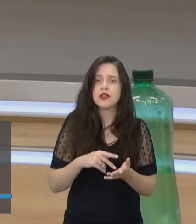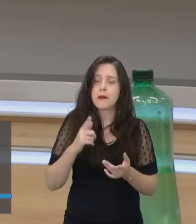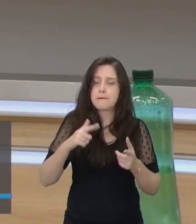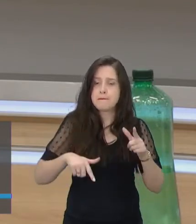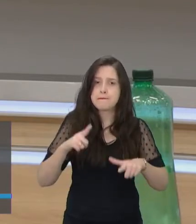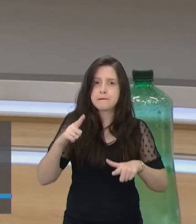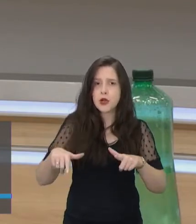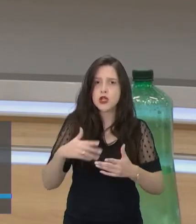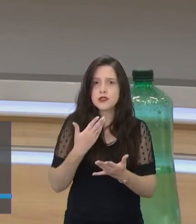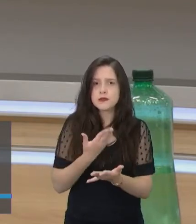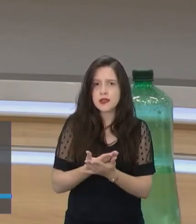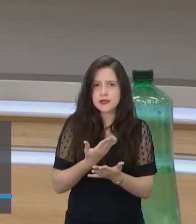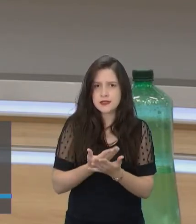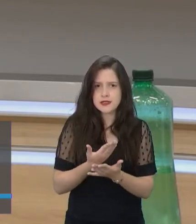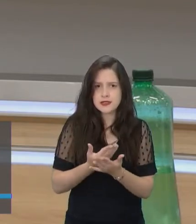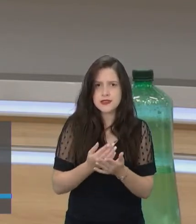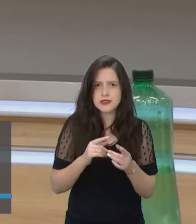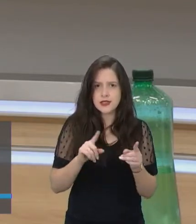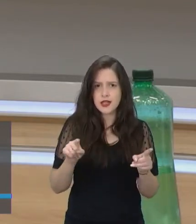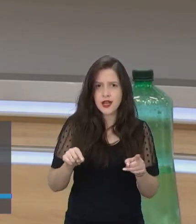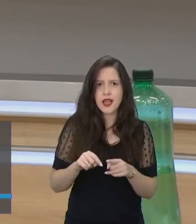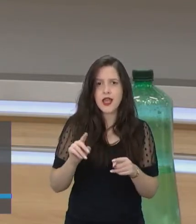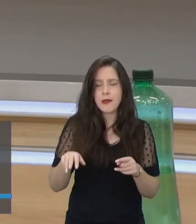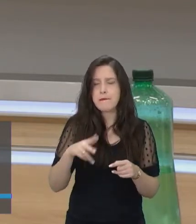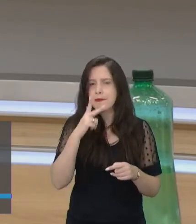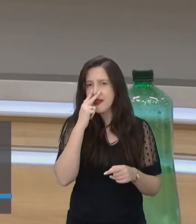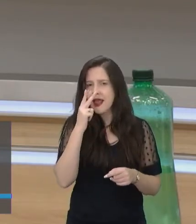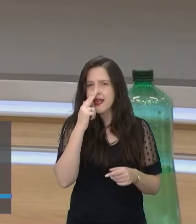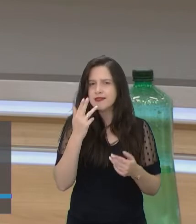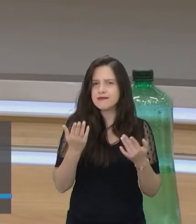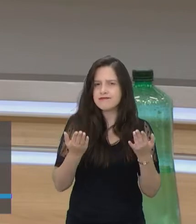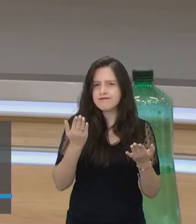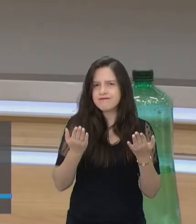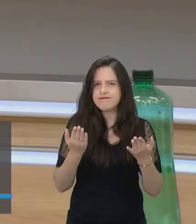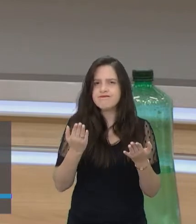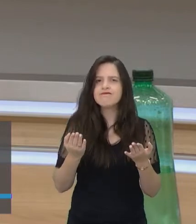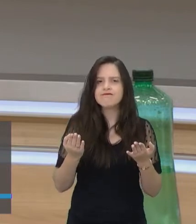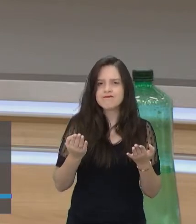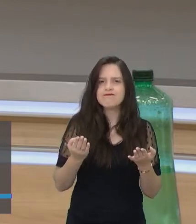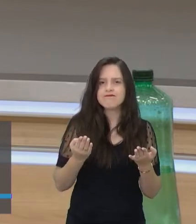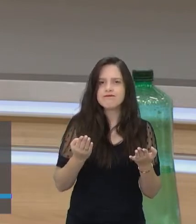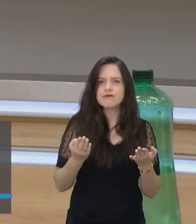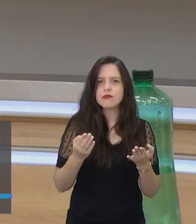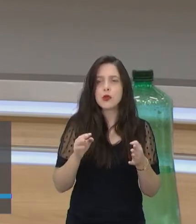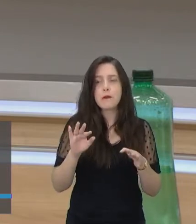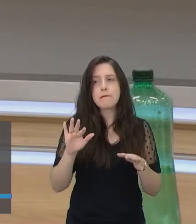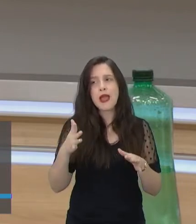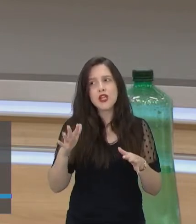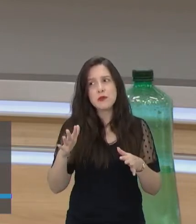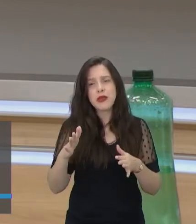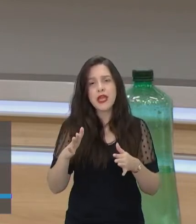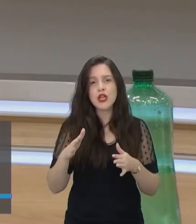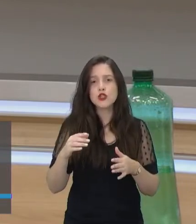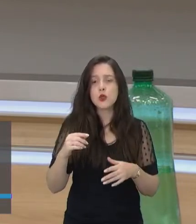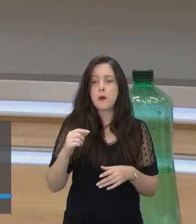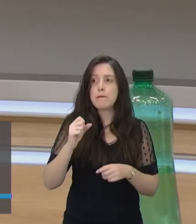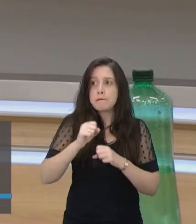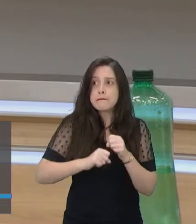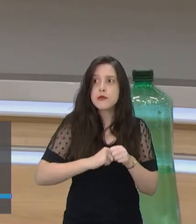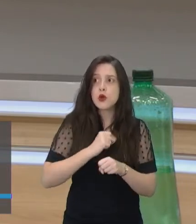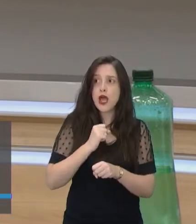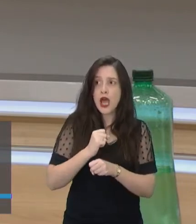próximas aulas, mas só para fazer um pouco mais de contexto aqui, é também pensar que, em média, por ano, por pessoa,